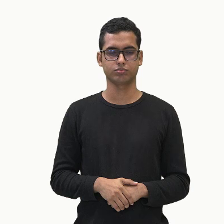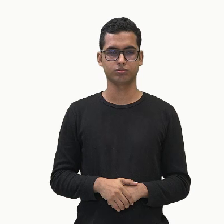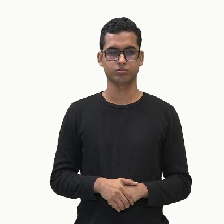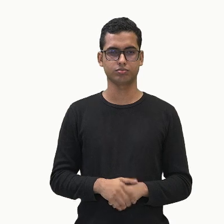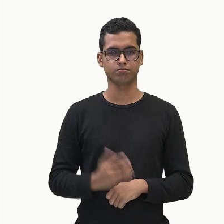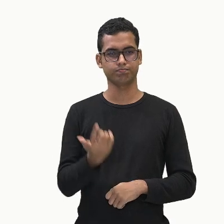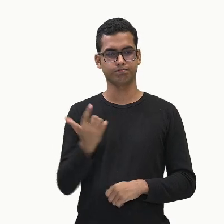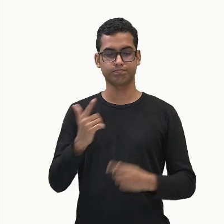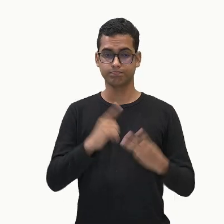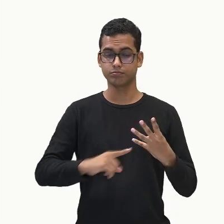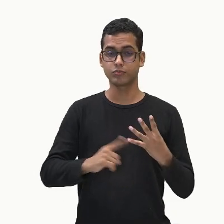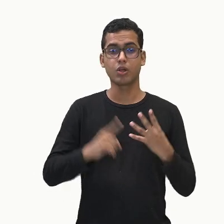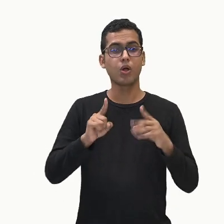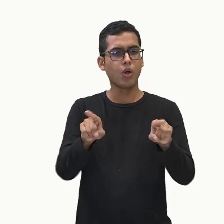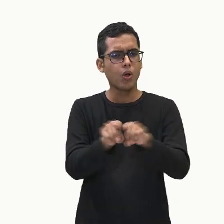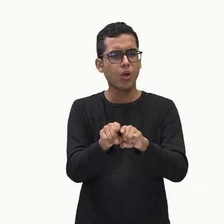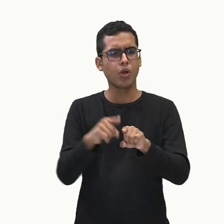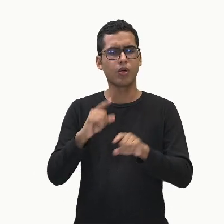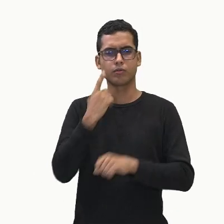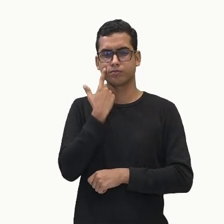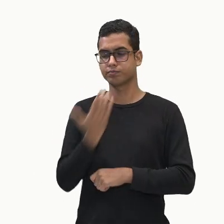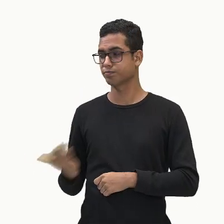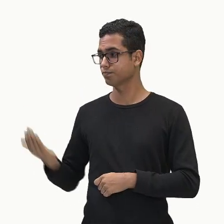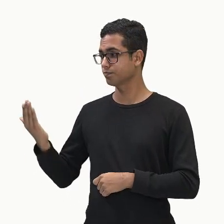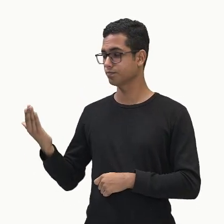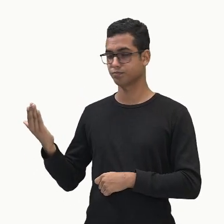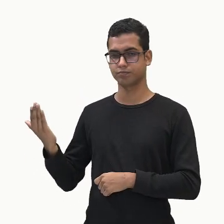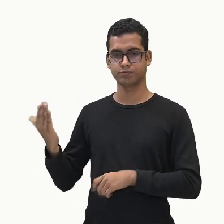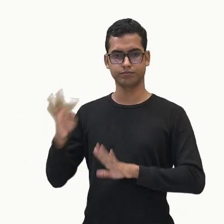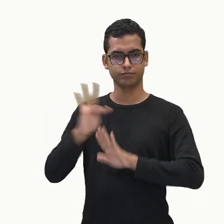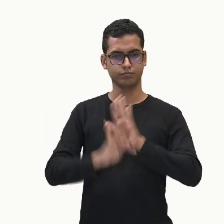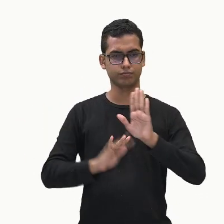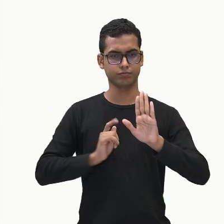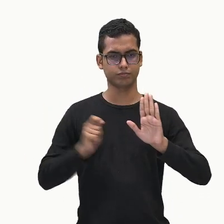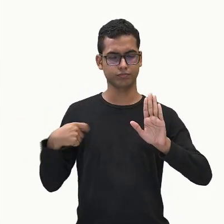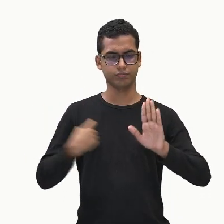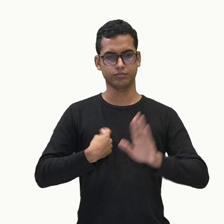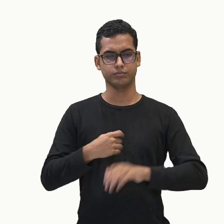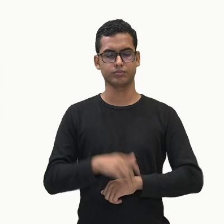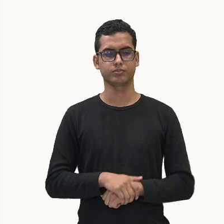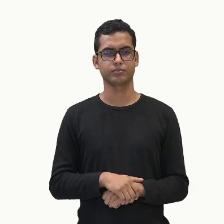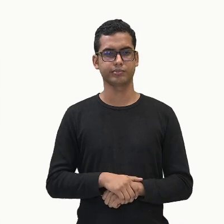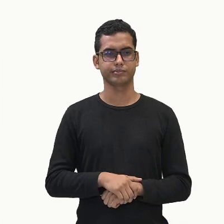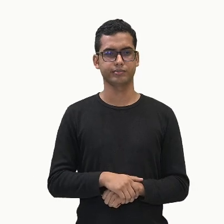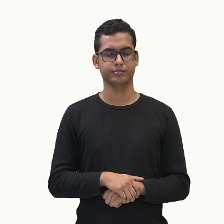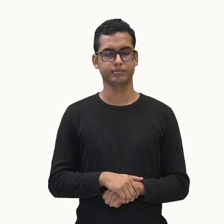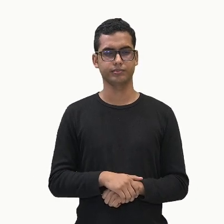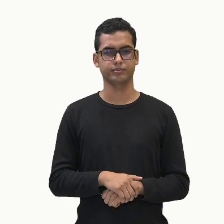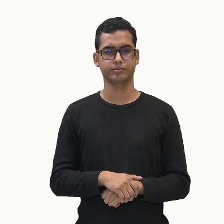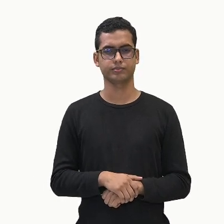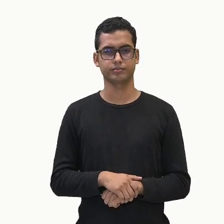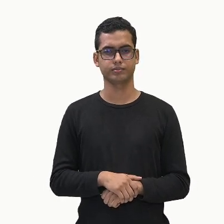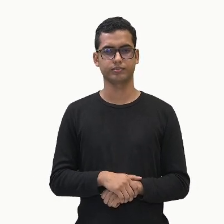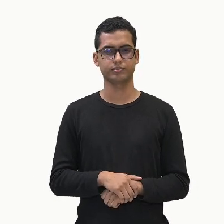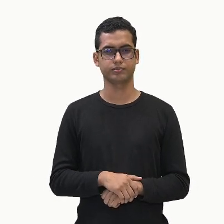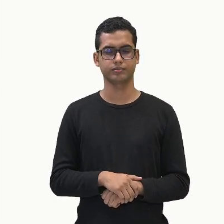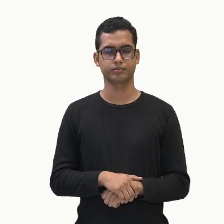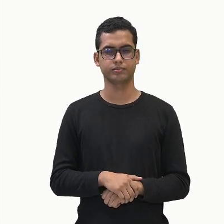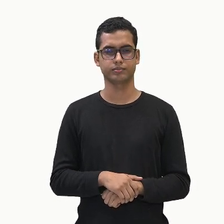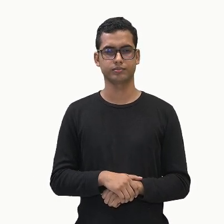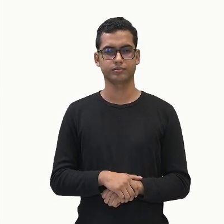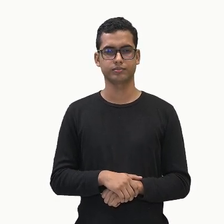ciberseguridade, né? É o encargado da privacidade e proteção de dados das empresas e